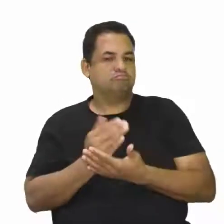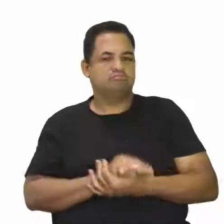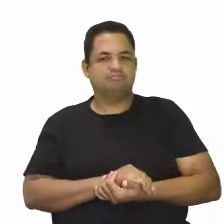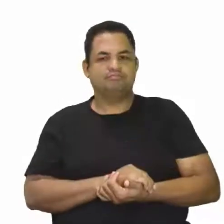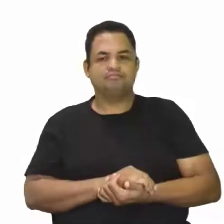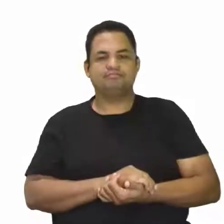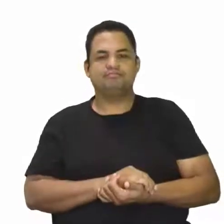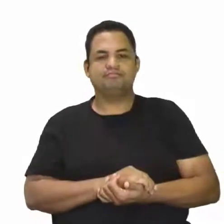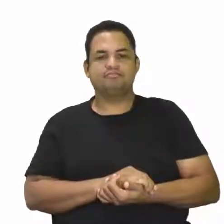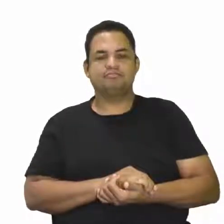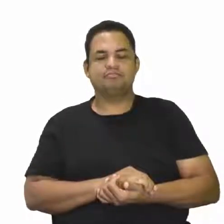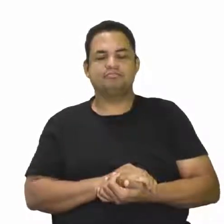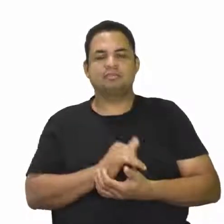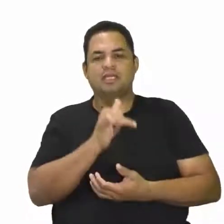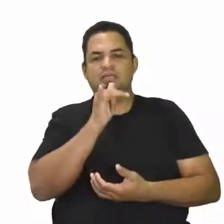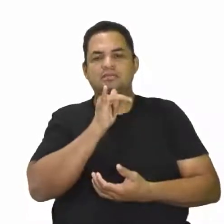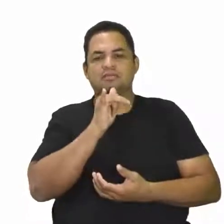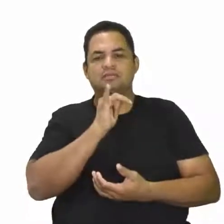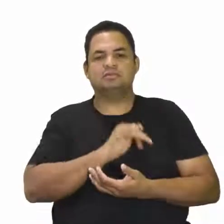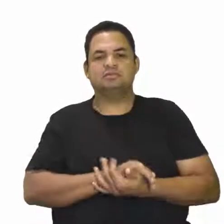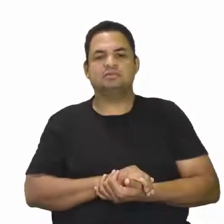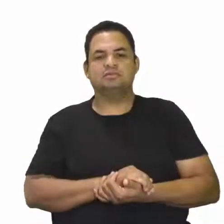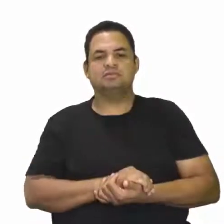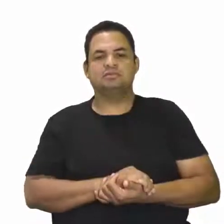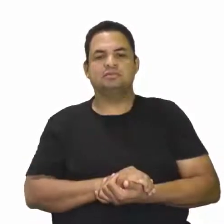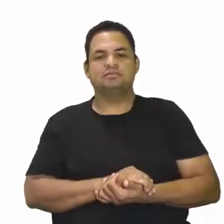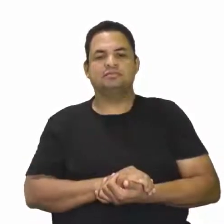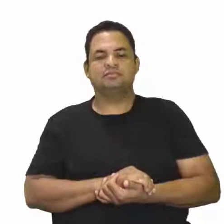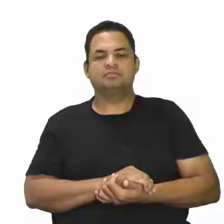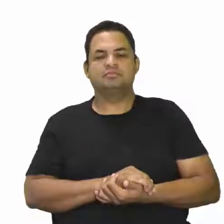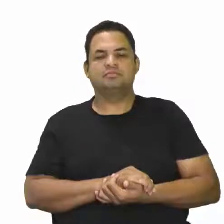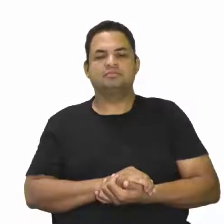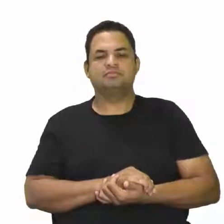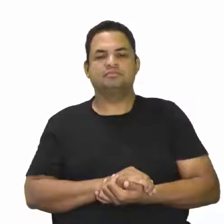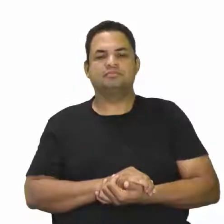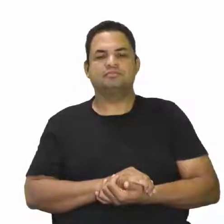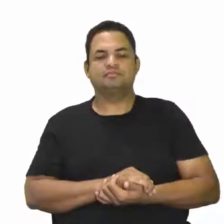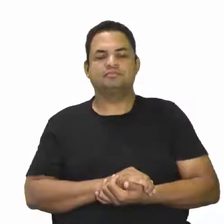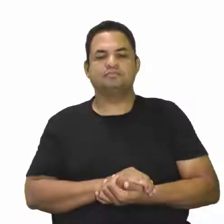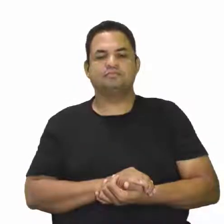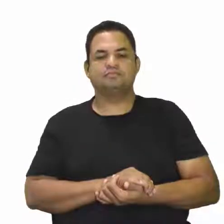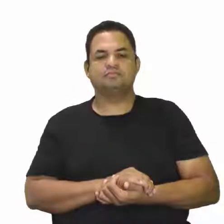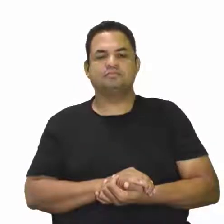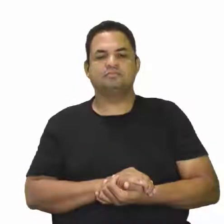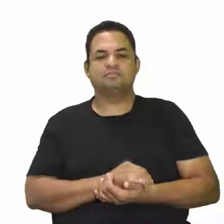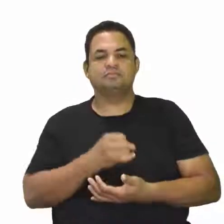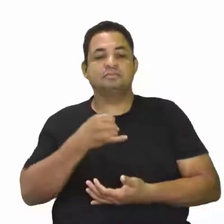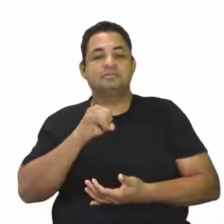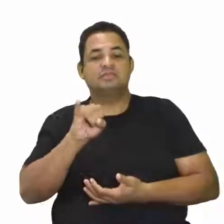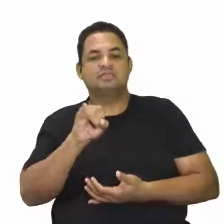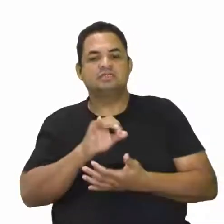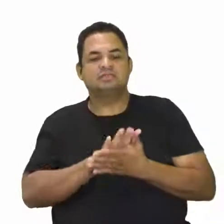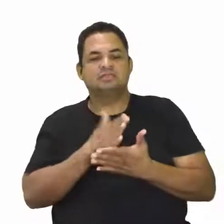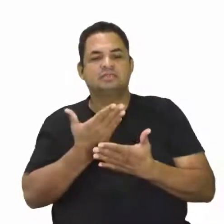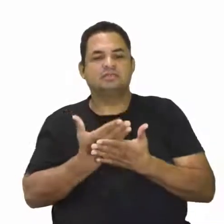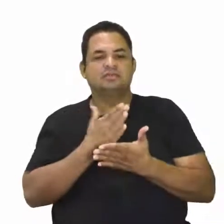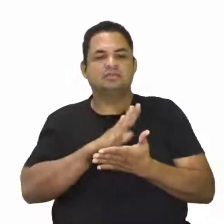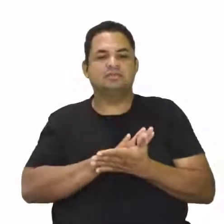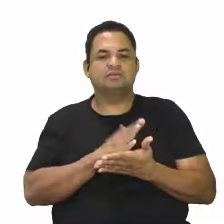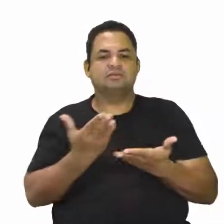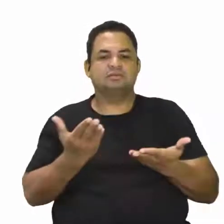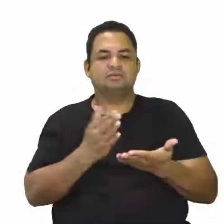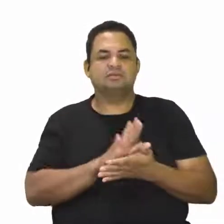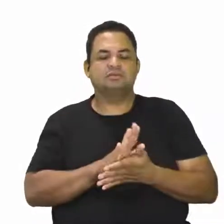mesmo. Por verdade. exemplo, dame um helado de copos. Se você fosse traduzir